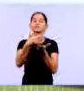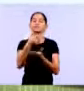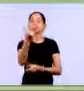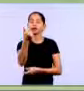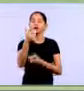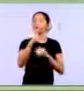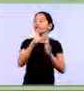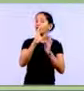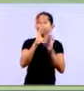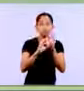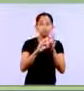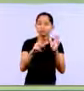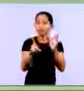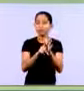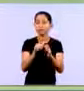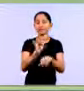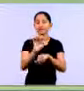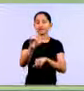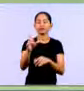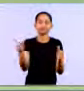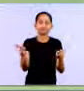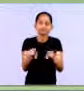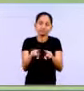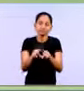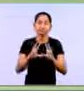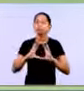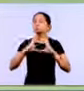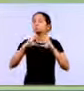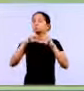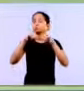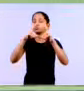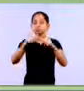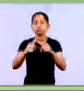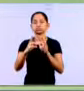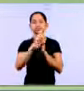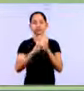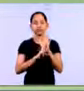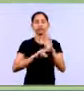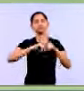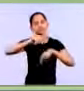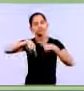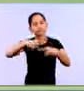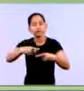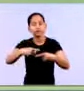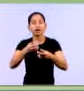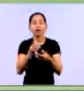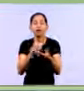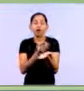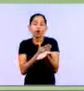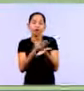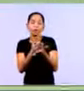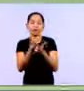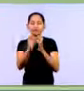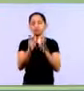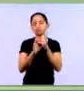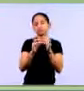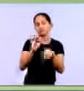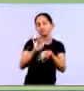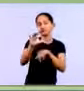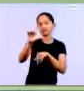Constituição Federal. Então, todas as normas de direito tributário emanam da Constituição. Ela é a